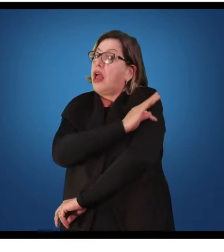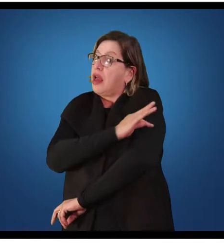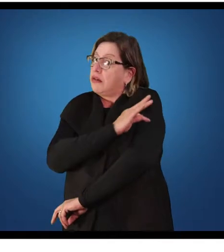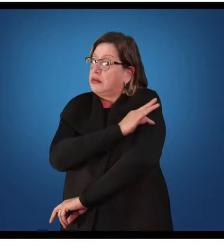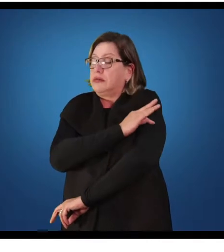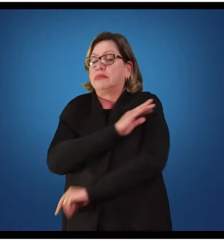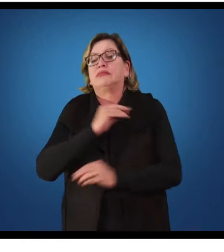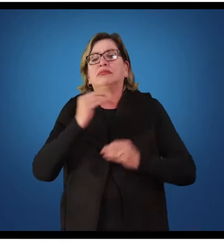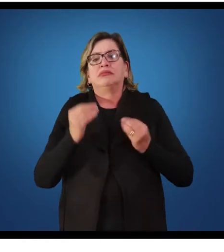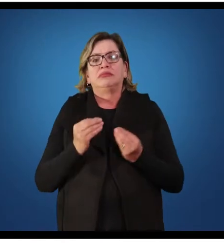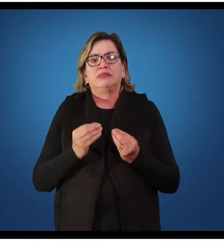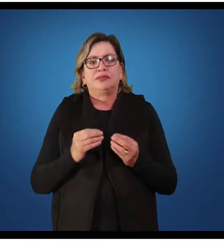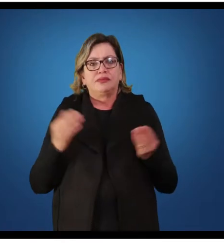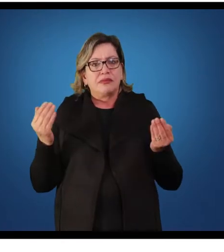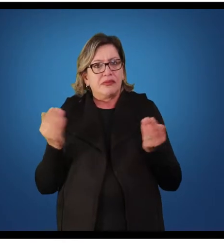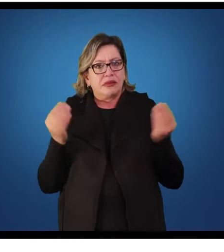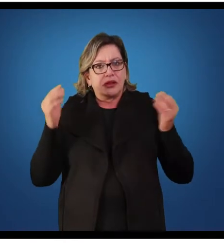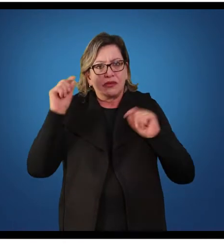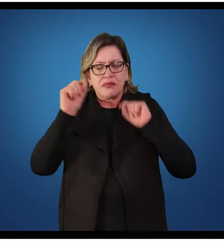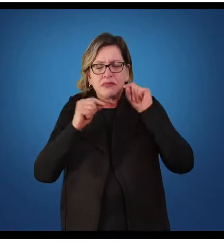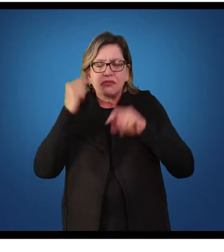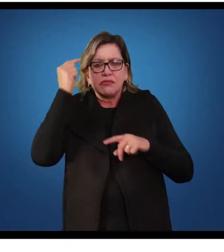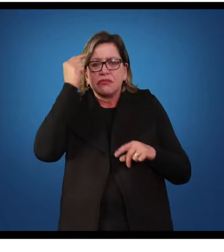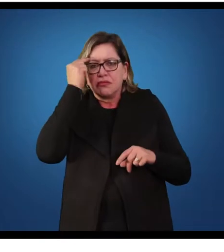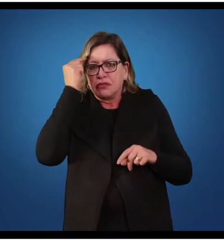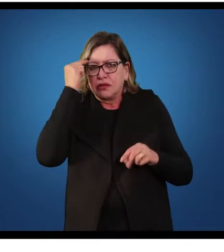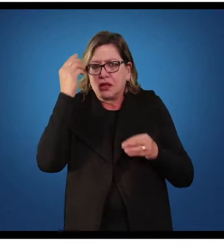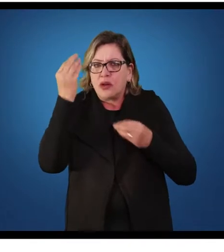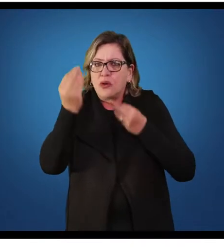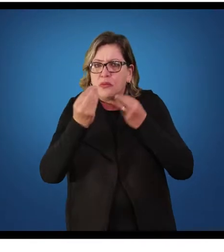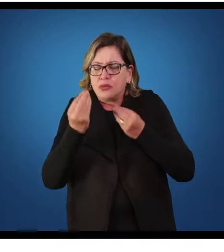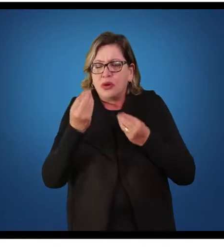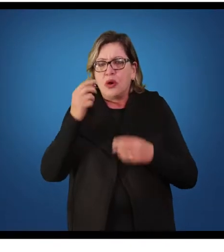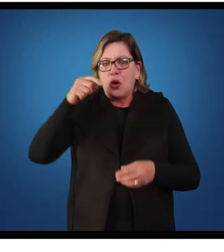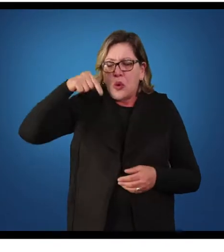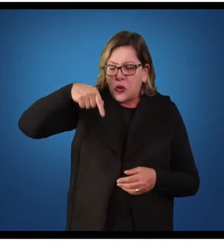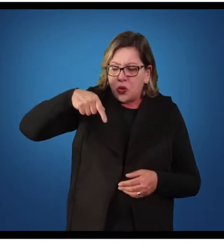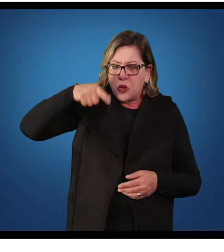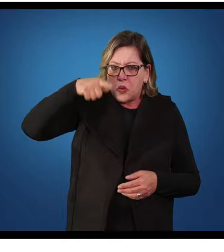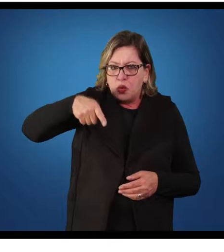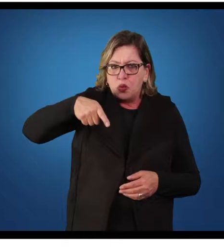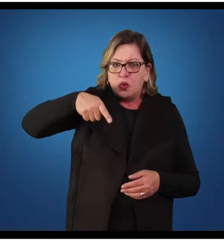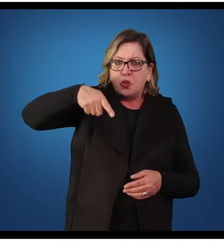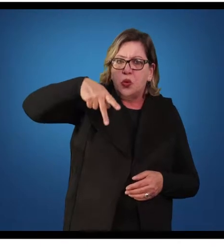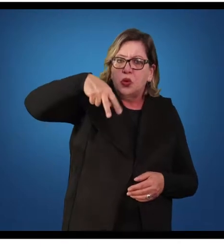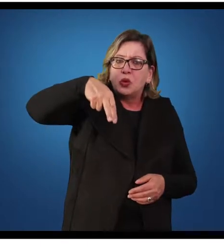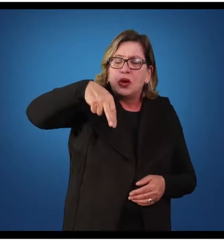Entendido? Vamos nos ater apenas com as 3 passadas. Ou